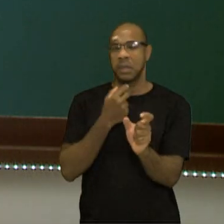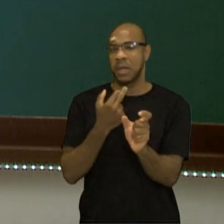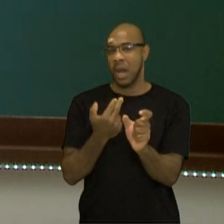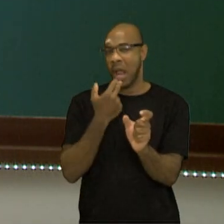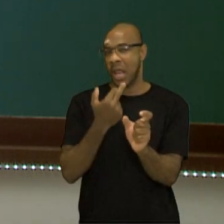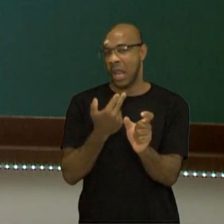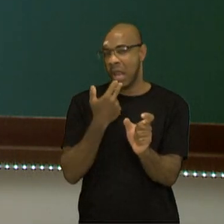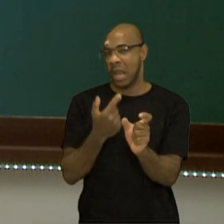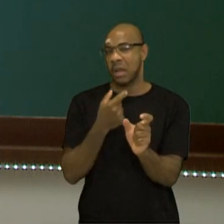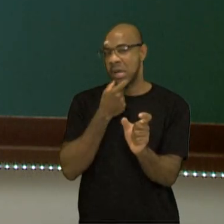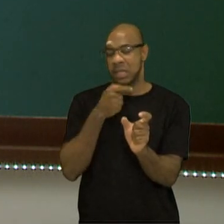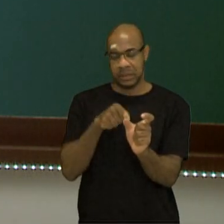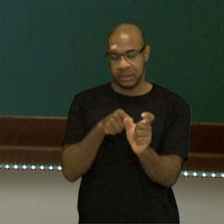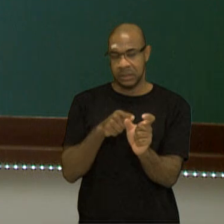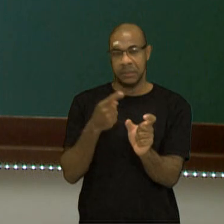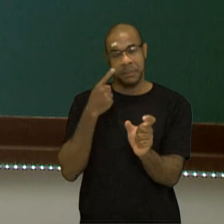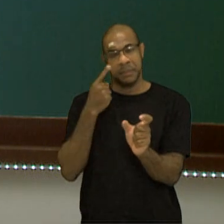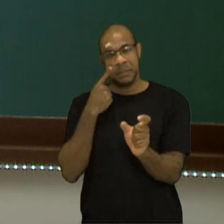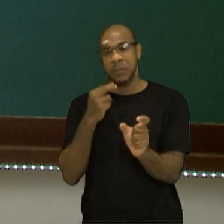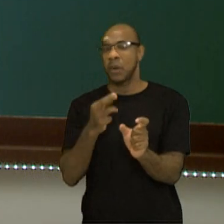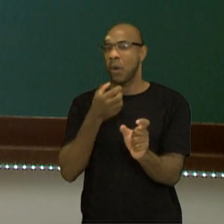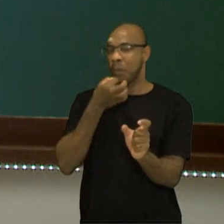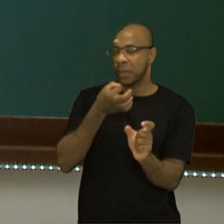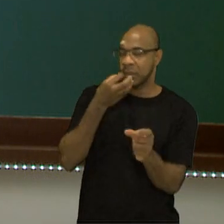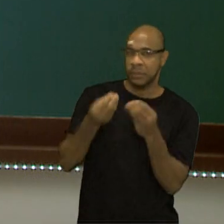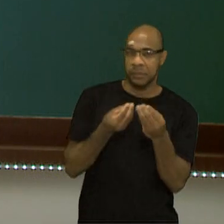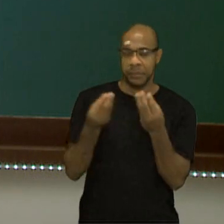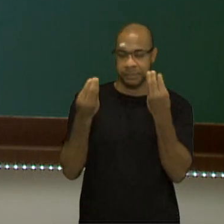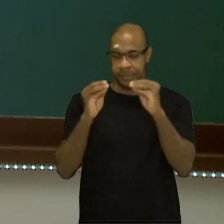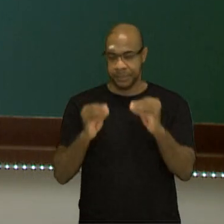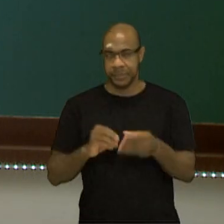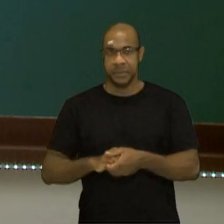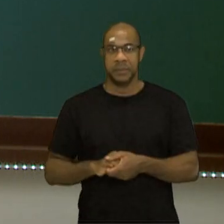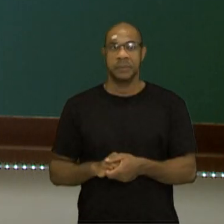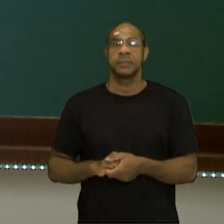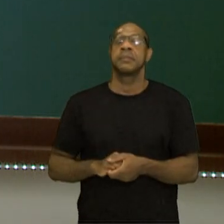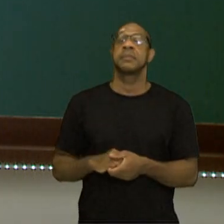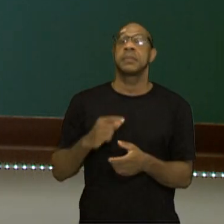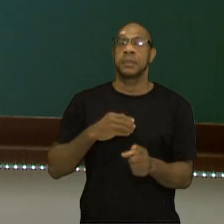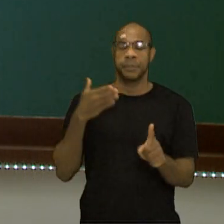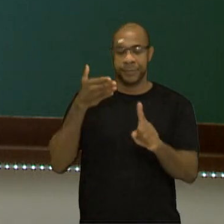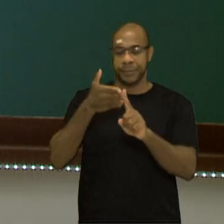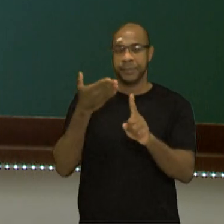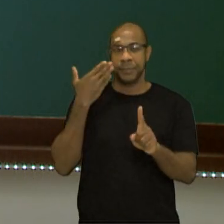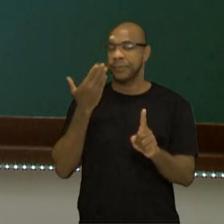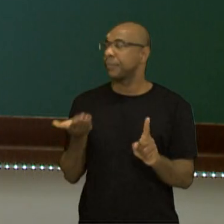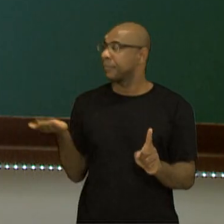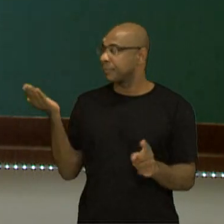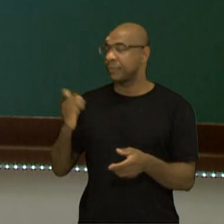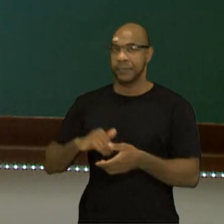expor pontos de vista e argumentos. Nós temos aqui, então, as referências.